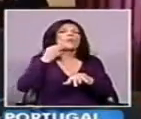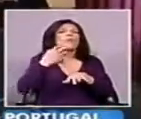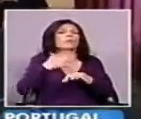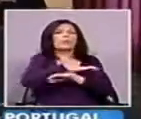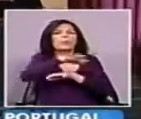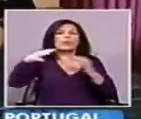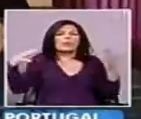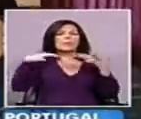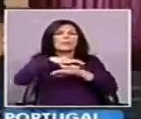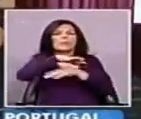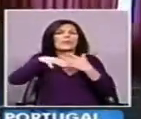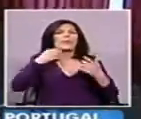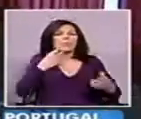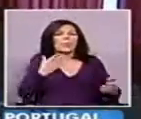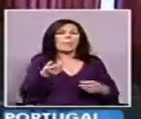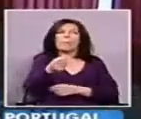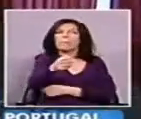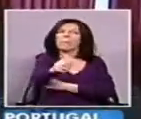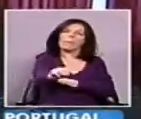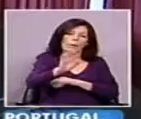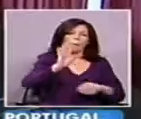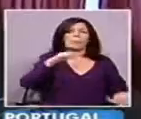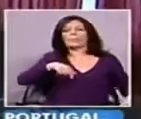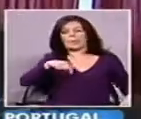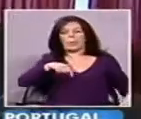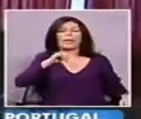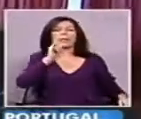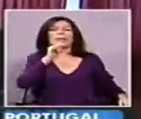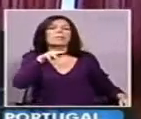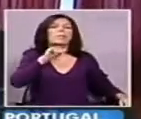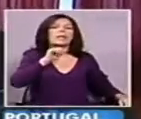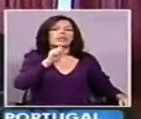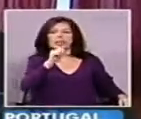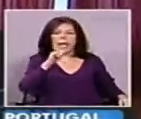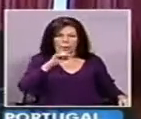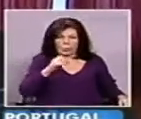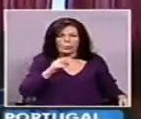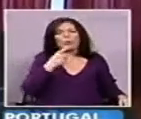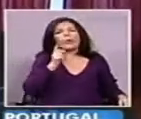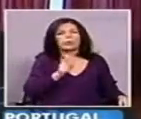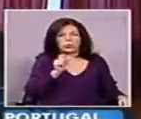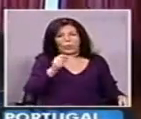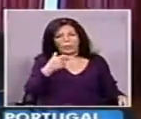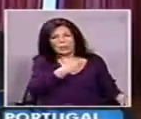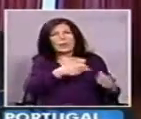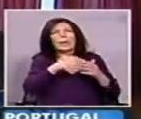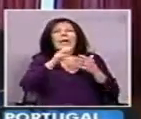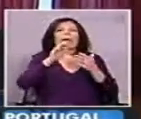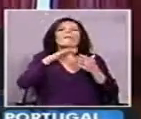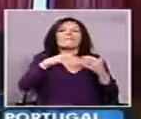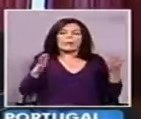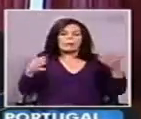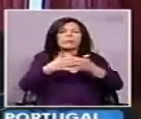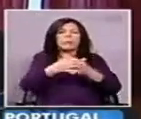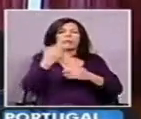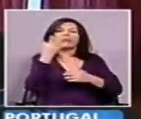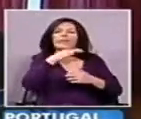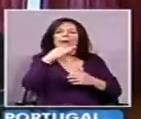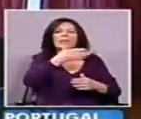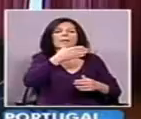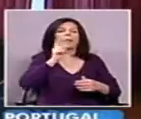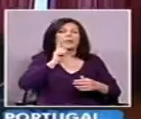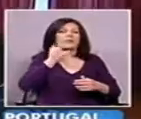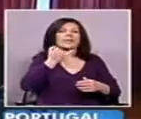recepção? Bom, este Imaginar o Futuro vai fechar o festival no dia 27, no domingo, às